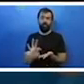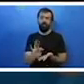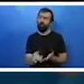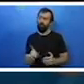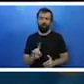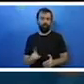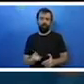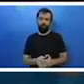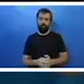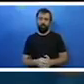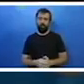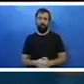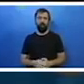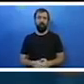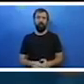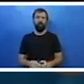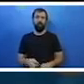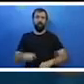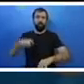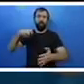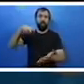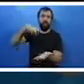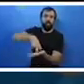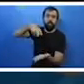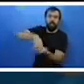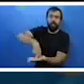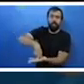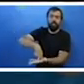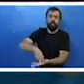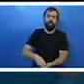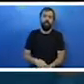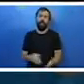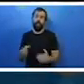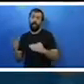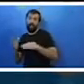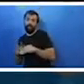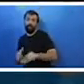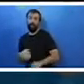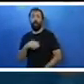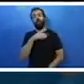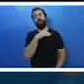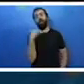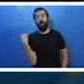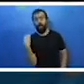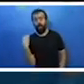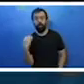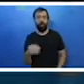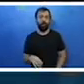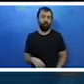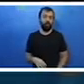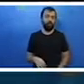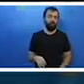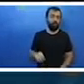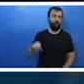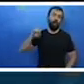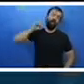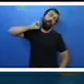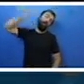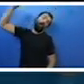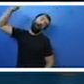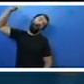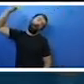pessoal, morte, enforcamento em praça pública. Quem você acha que